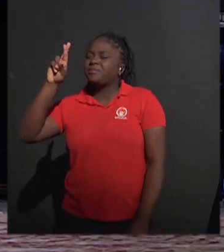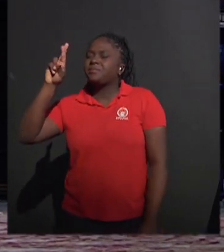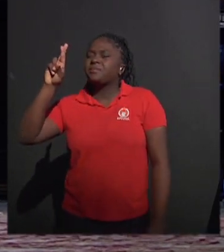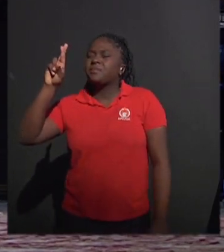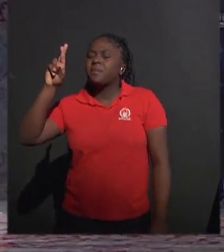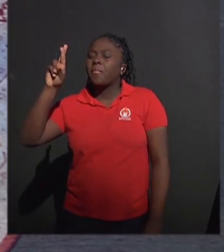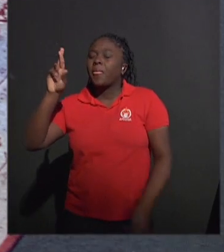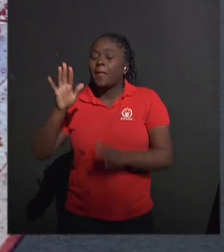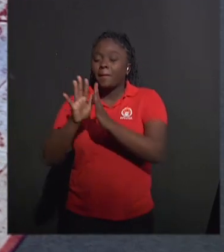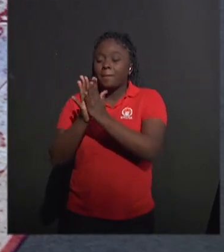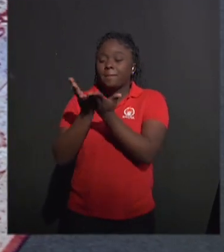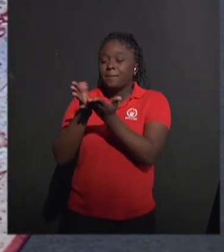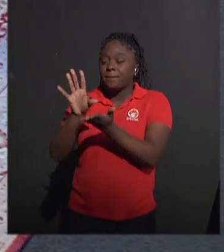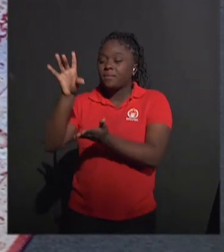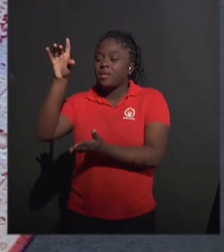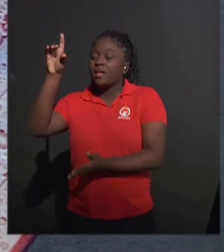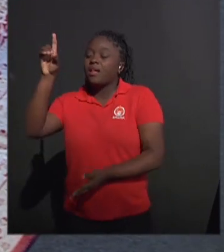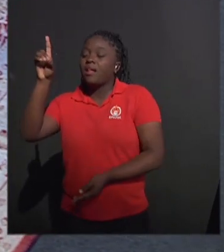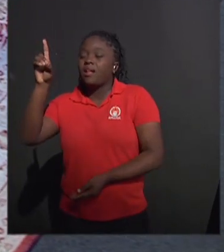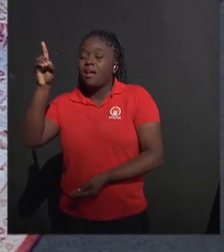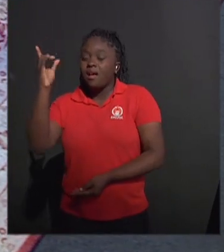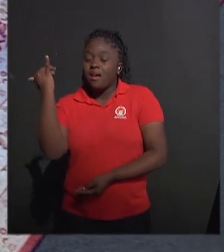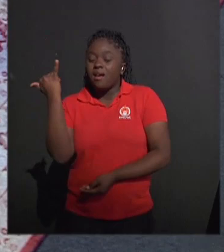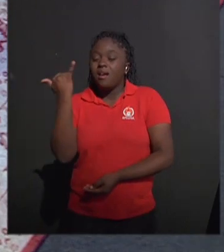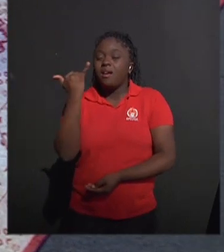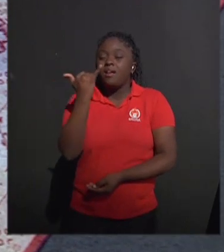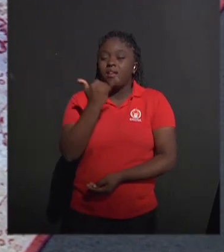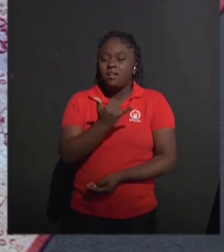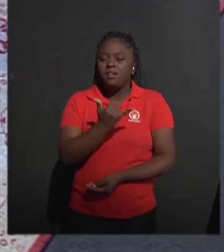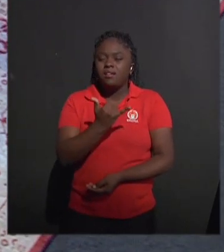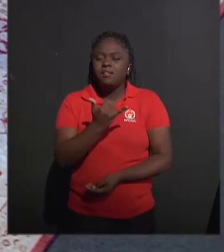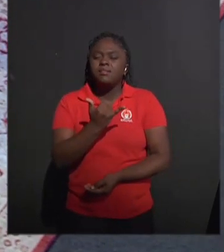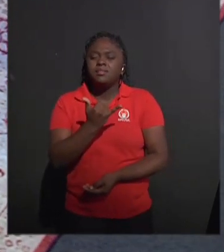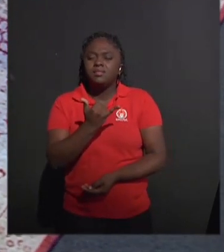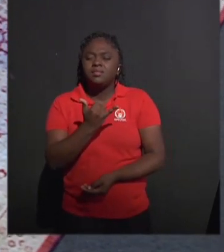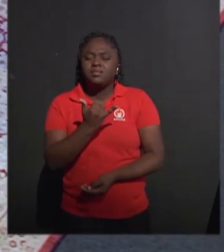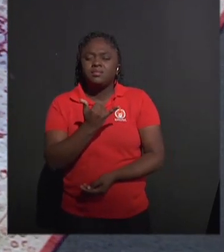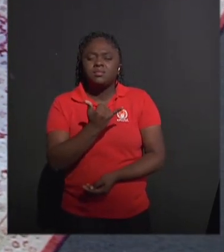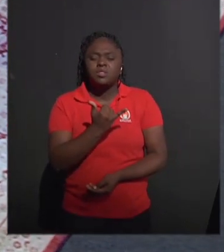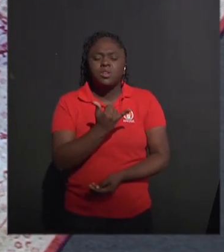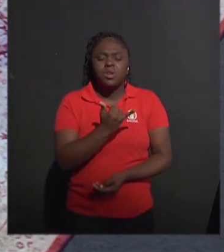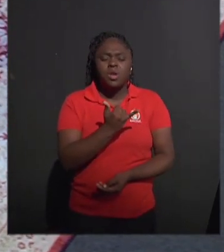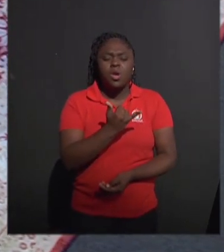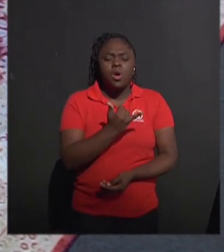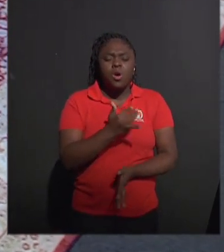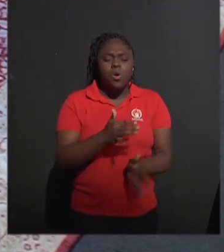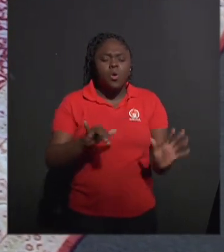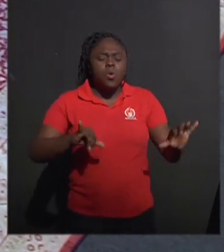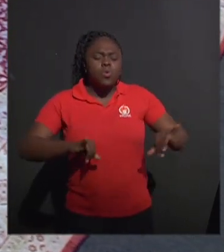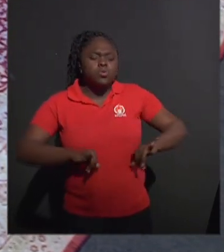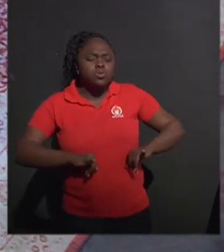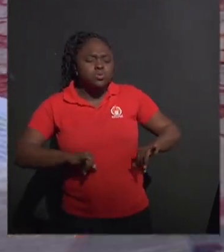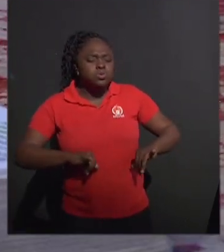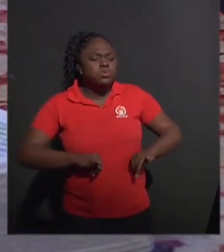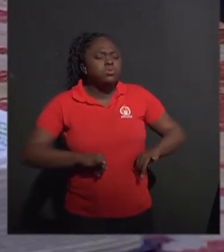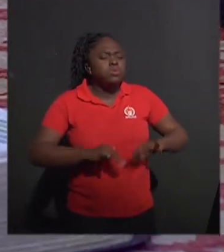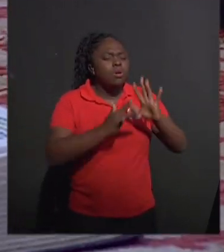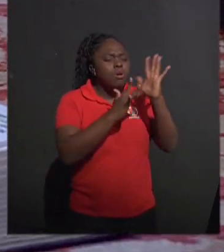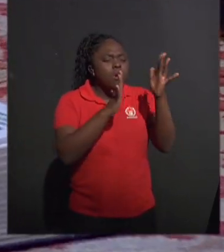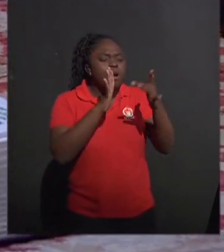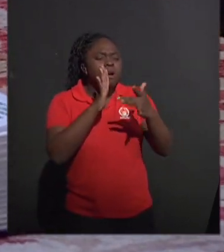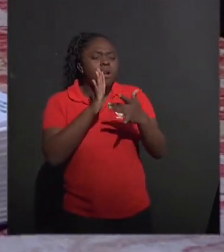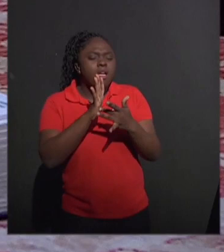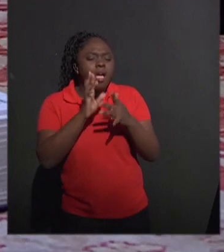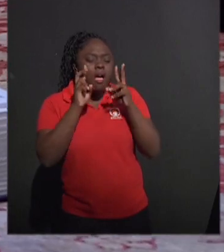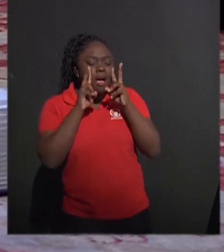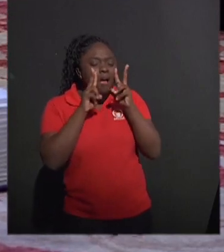A tua palavra diz que o Senhor haveria de ver o fruto do teu penoso trabalho e se